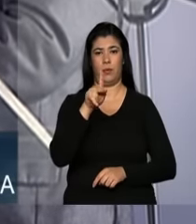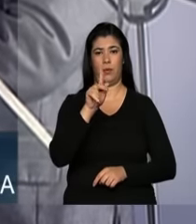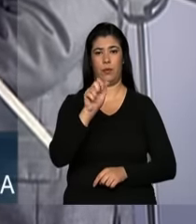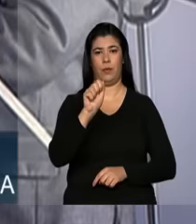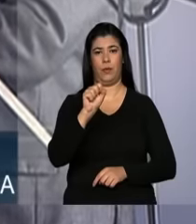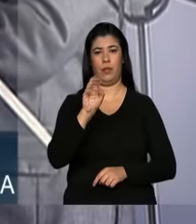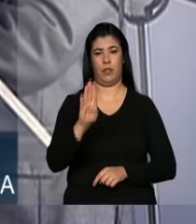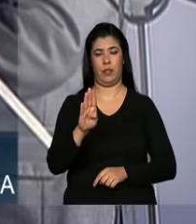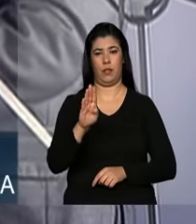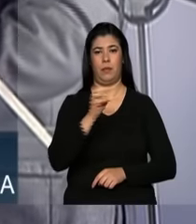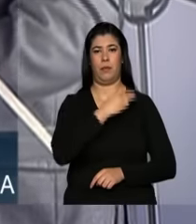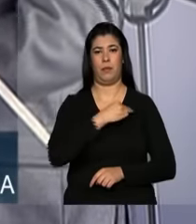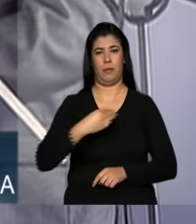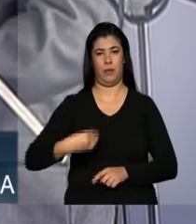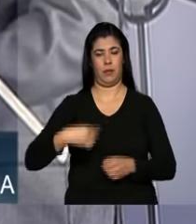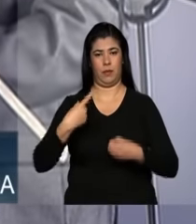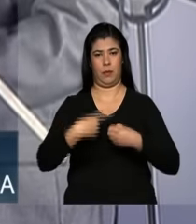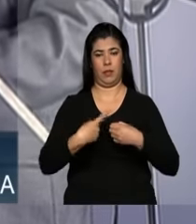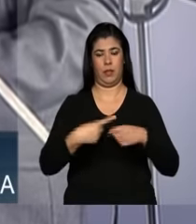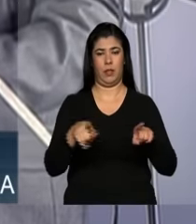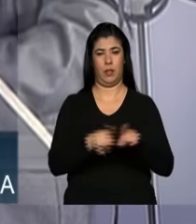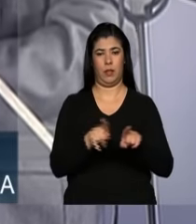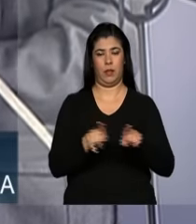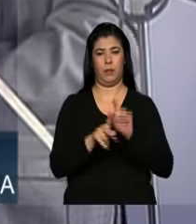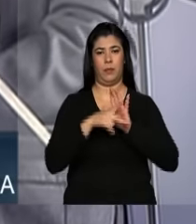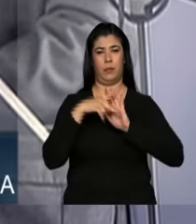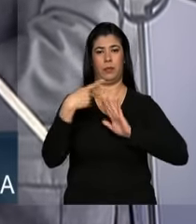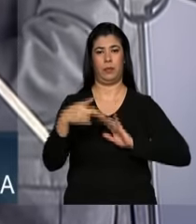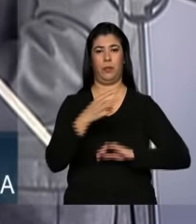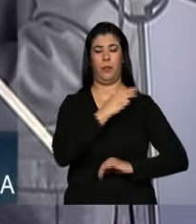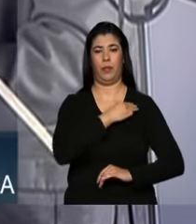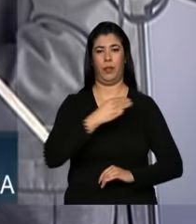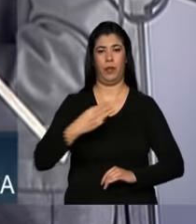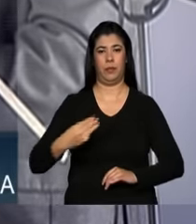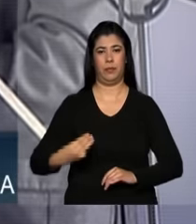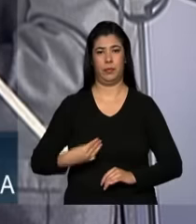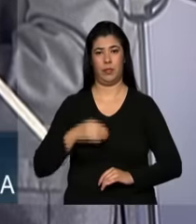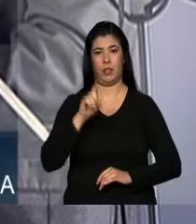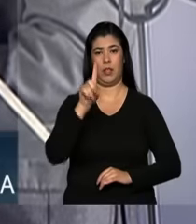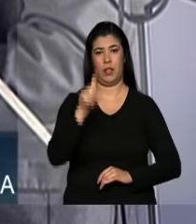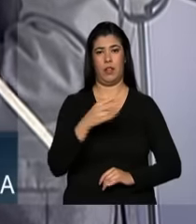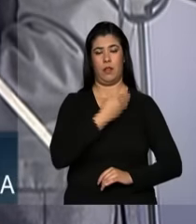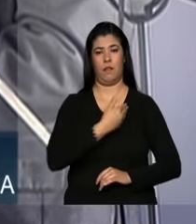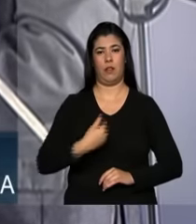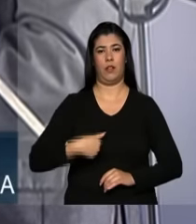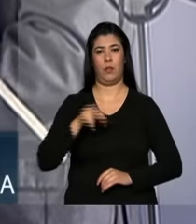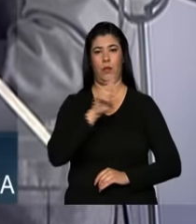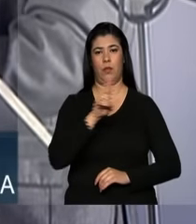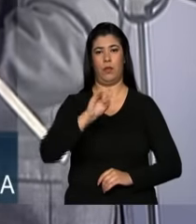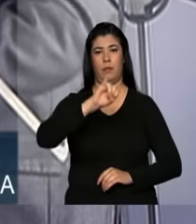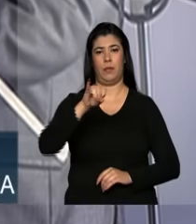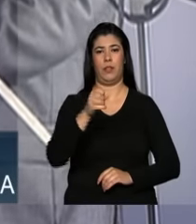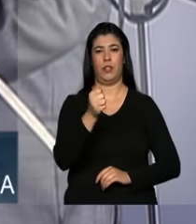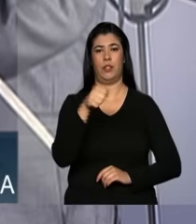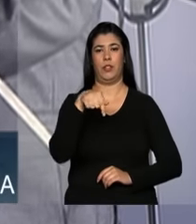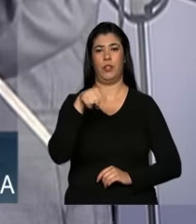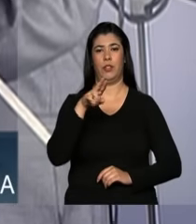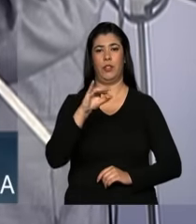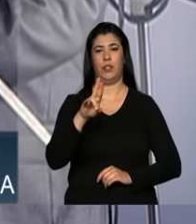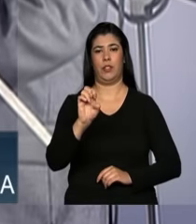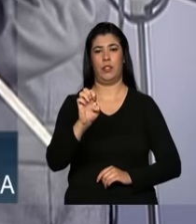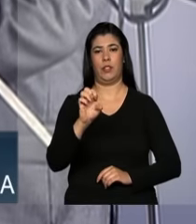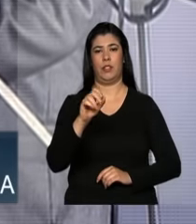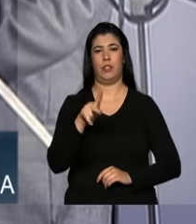cidades, e o nosso ministro, ex-governador também, Jacques Wagner. Em nome dele, a gente cumprimenta